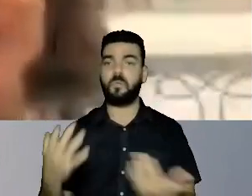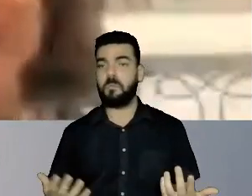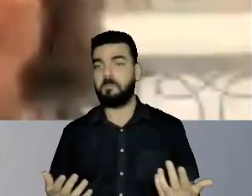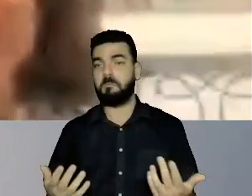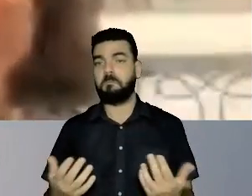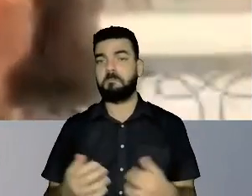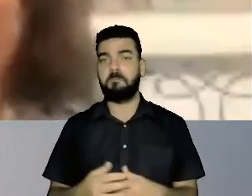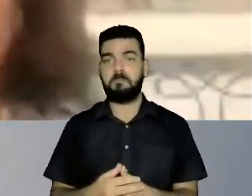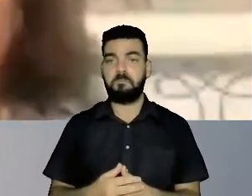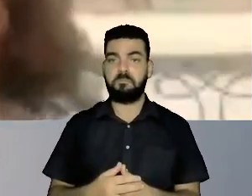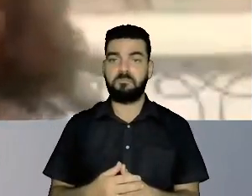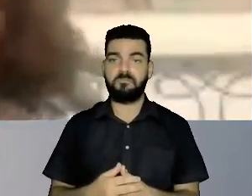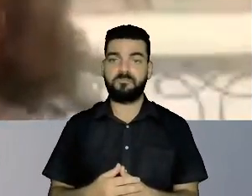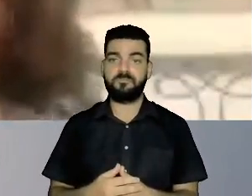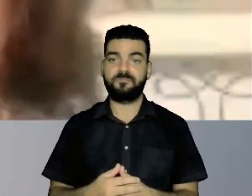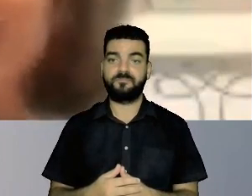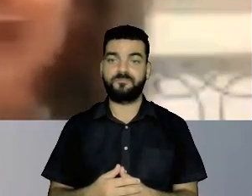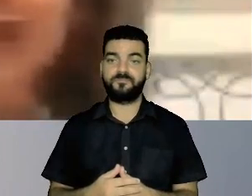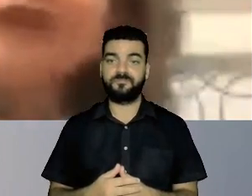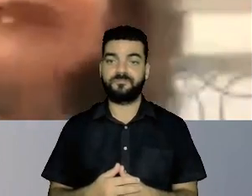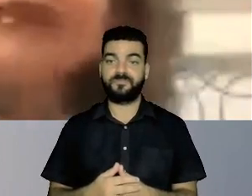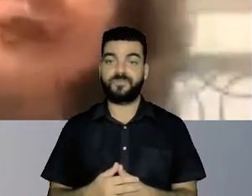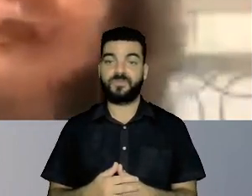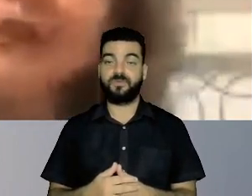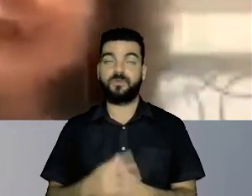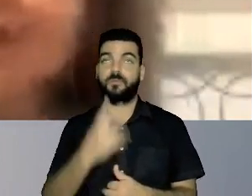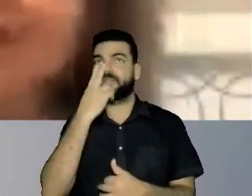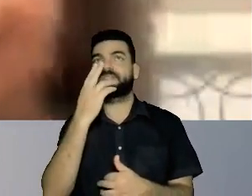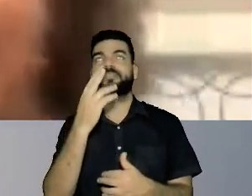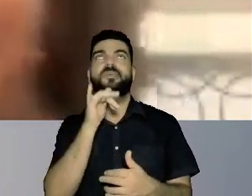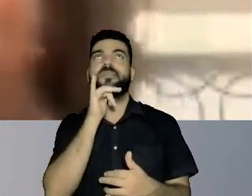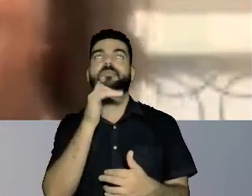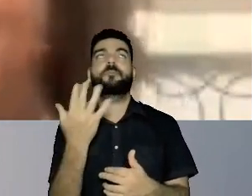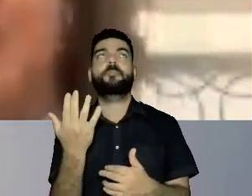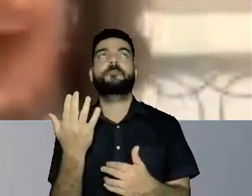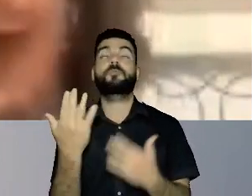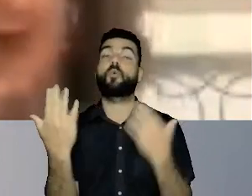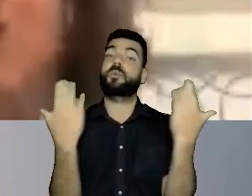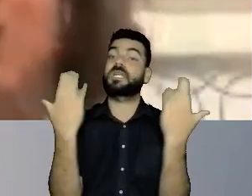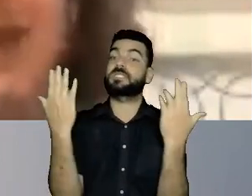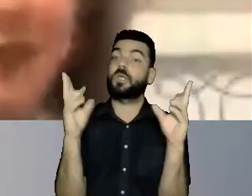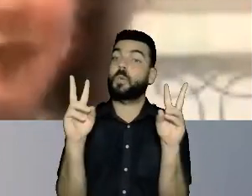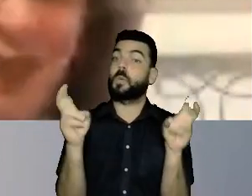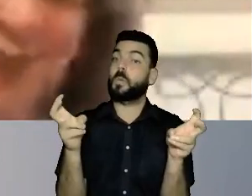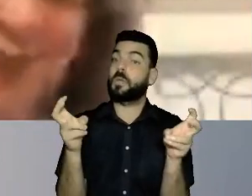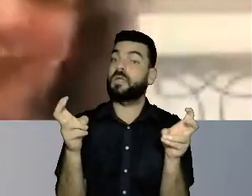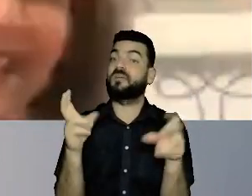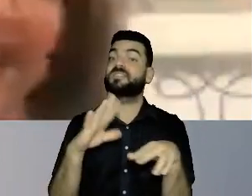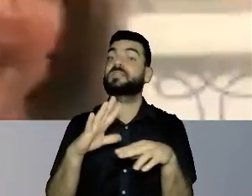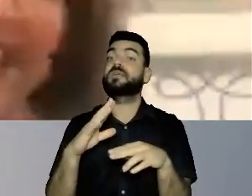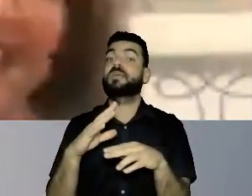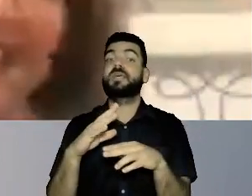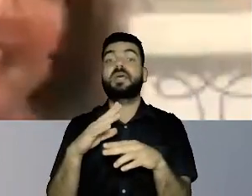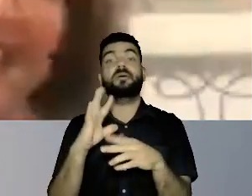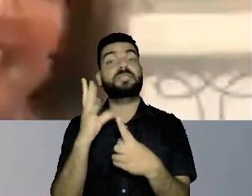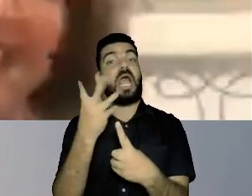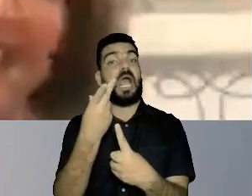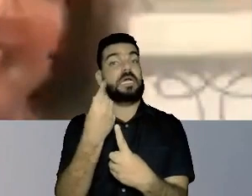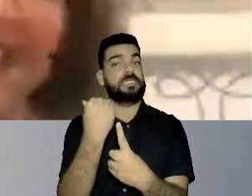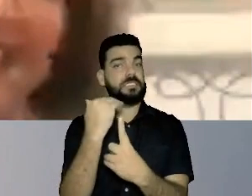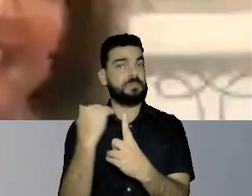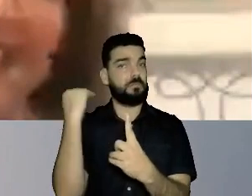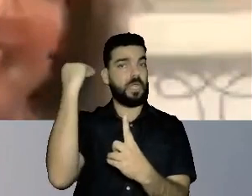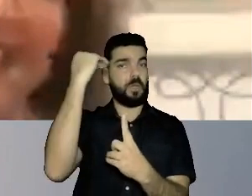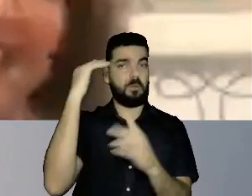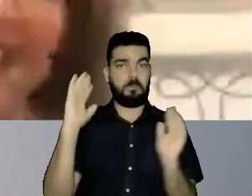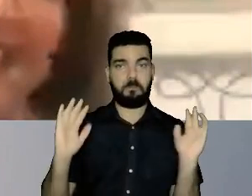grafite, inevitavelmente, a gente vai para aquele conceito de arte e arte erudita, né? Assim, o